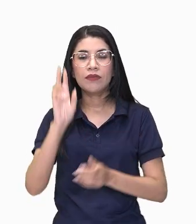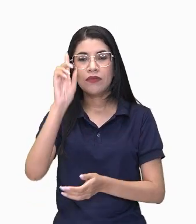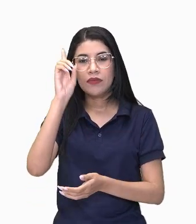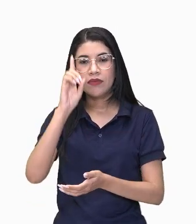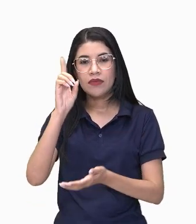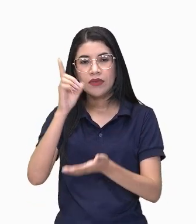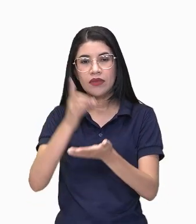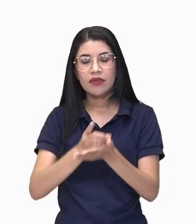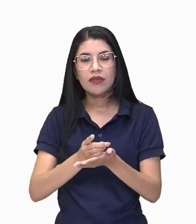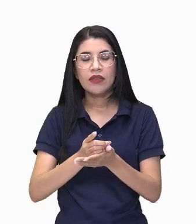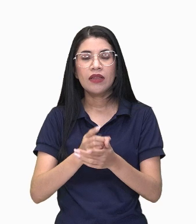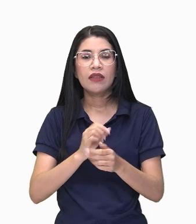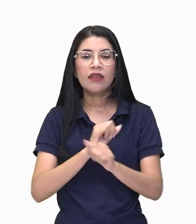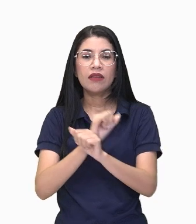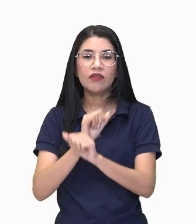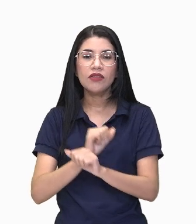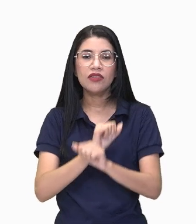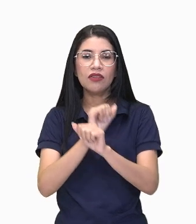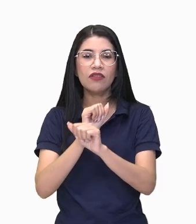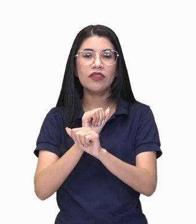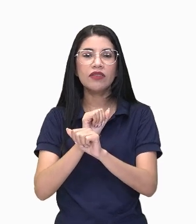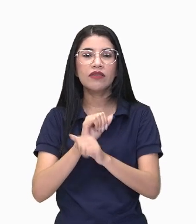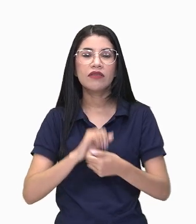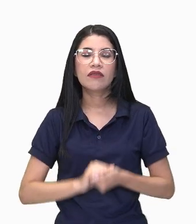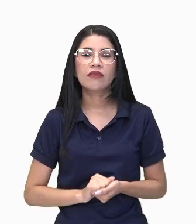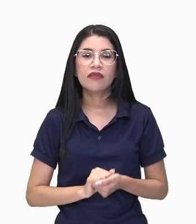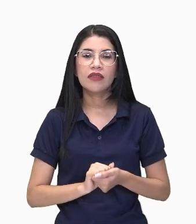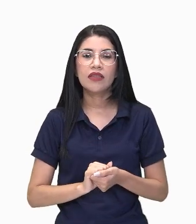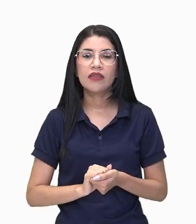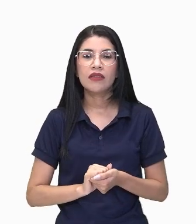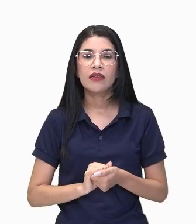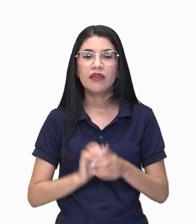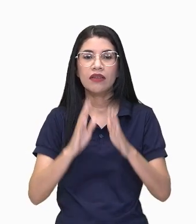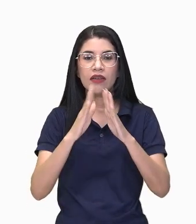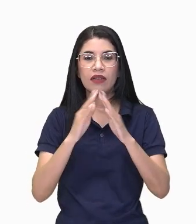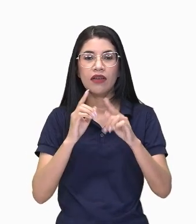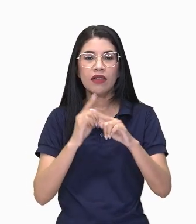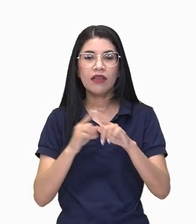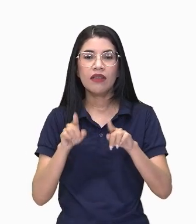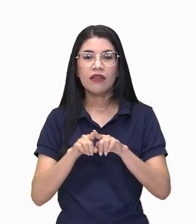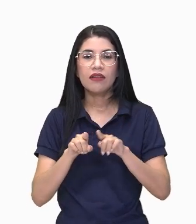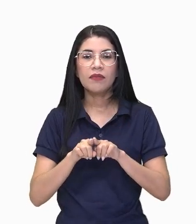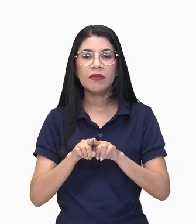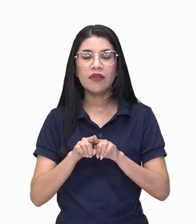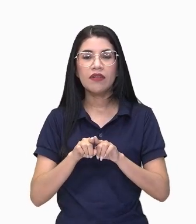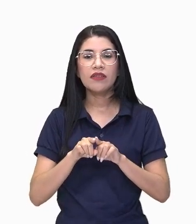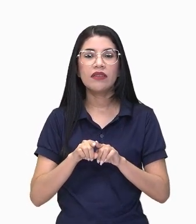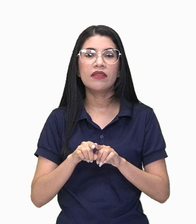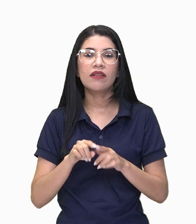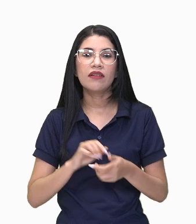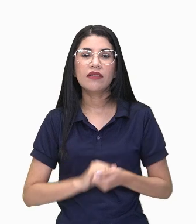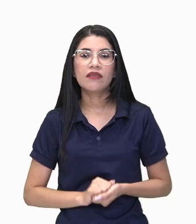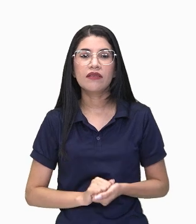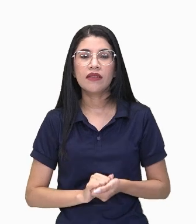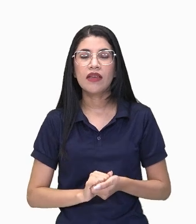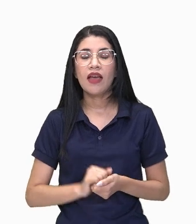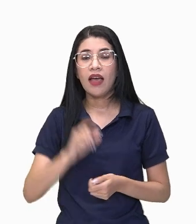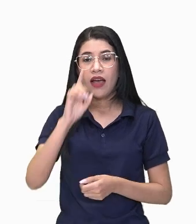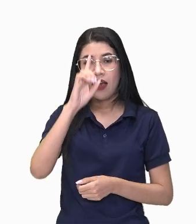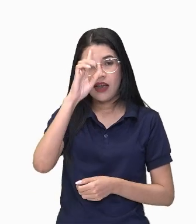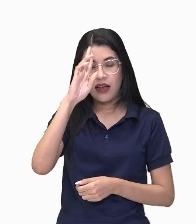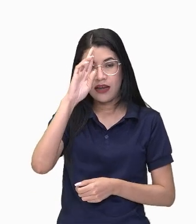teocentrismo, defendido pela Igreja, ou seja, a ideia de que Deus ocupava o centro do mundo, tá